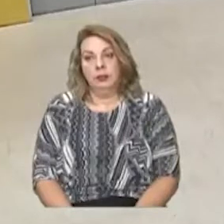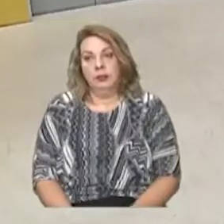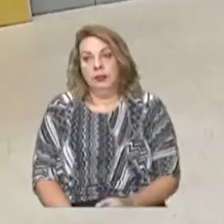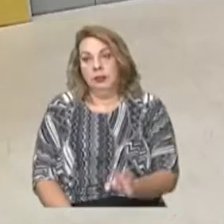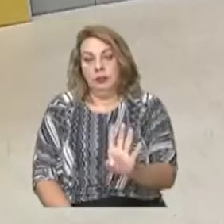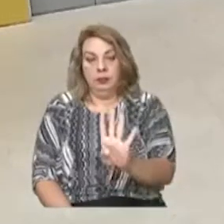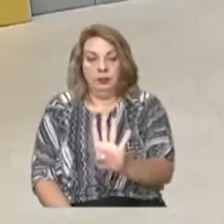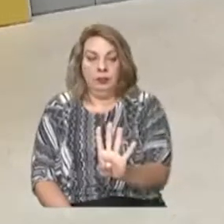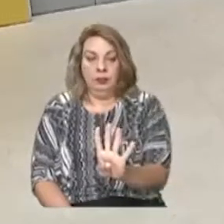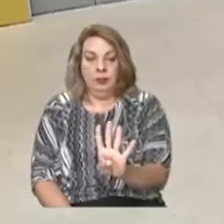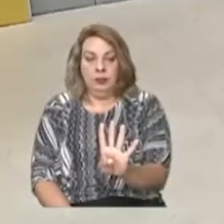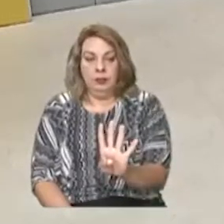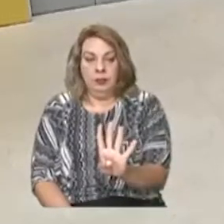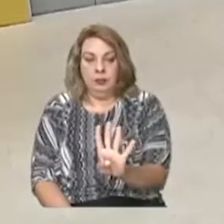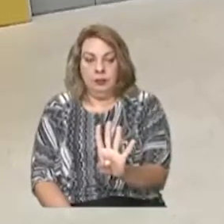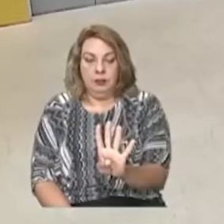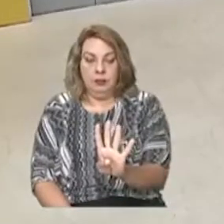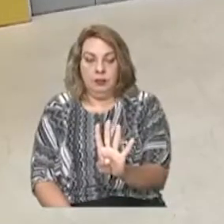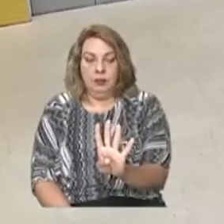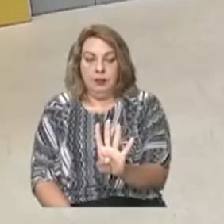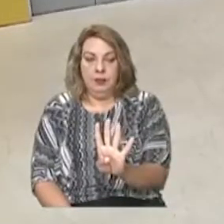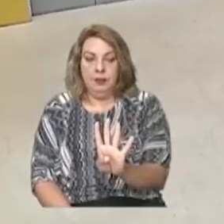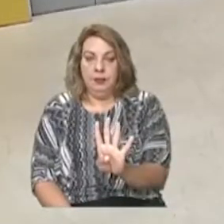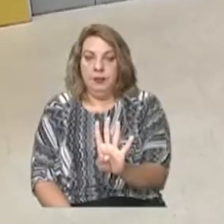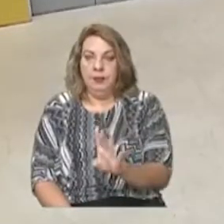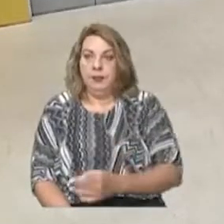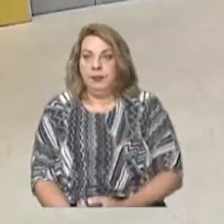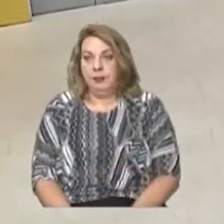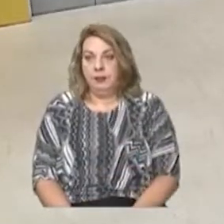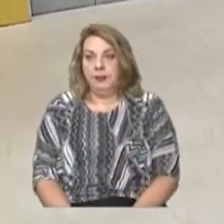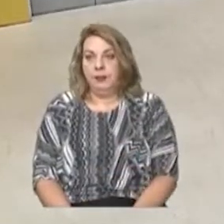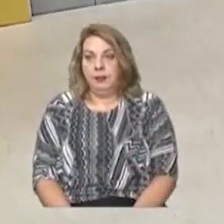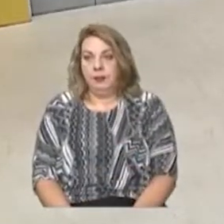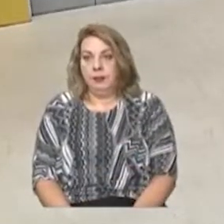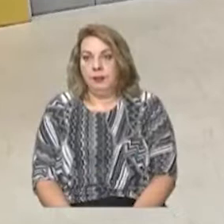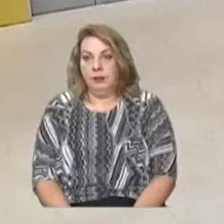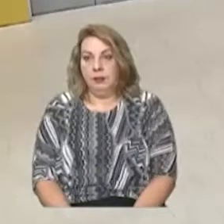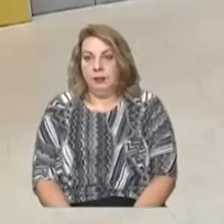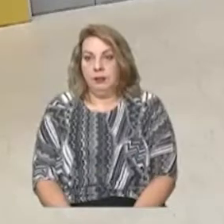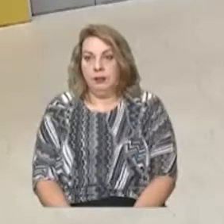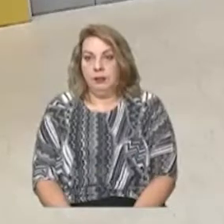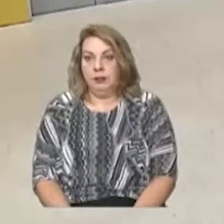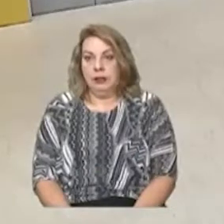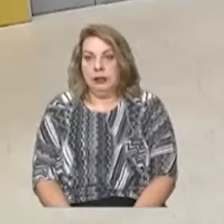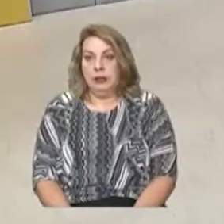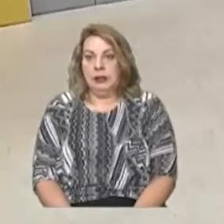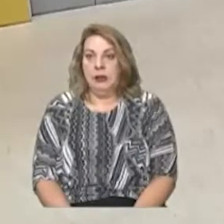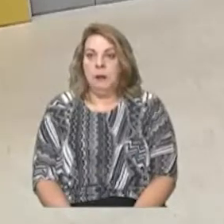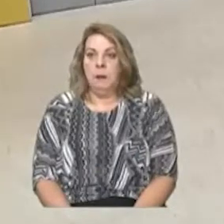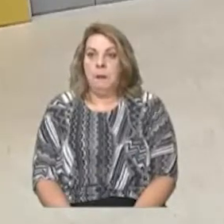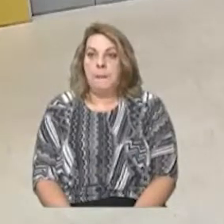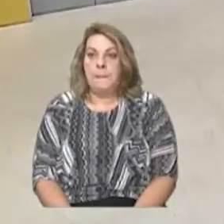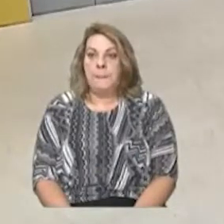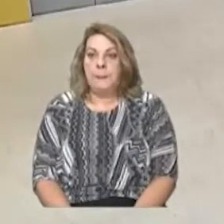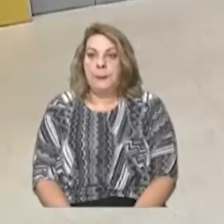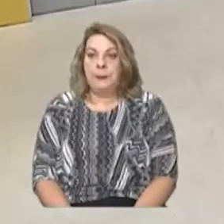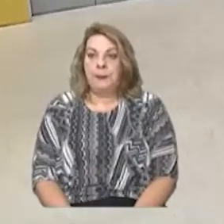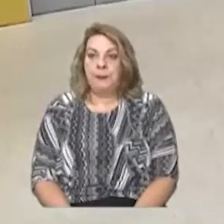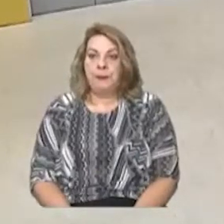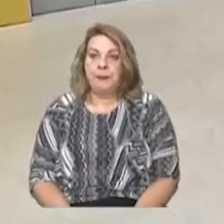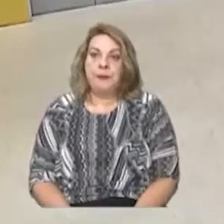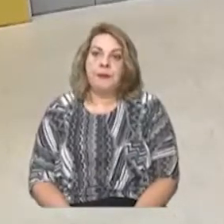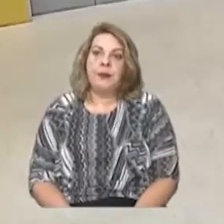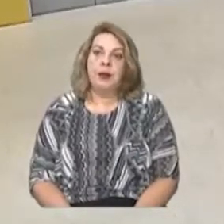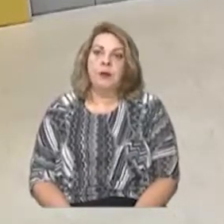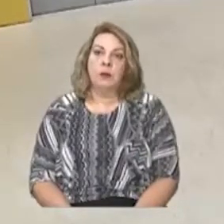Olha aí. Número 4. Vai marcando, número 4, número 4. Alô, alô, já